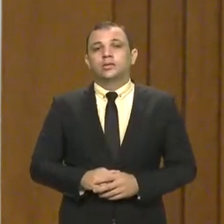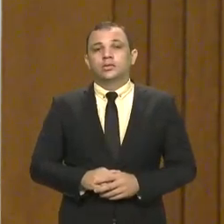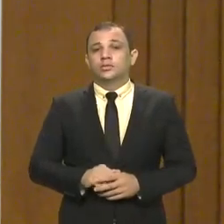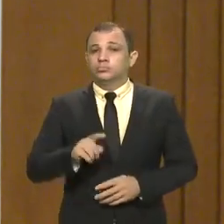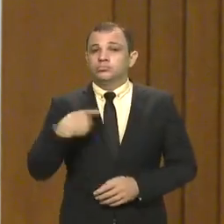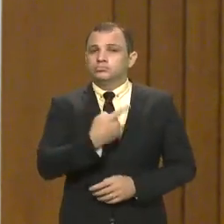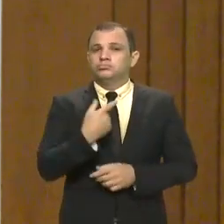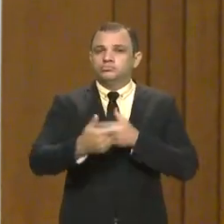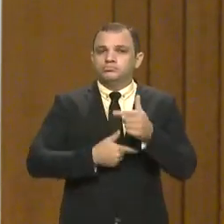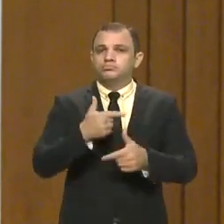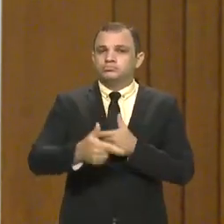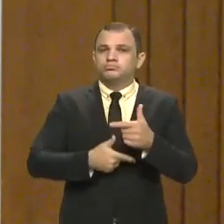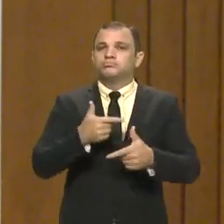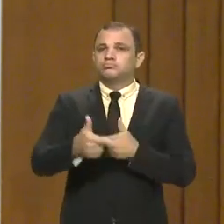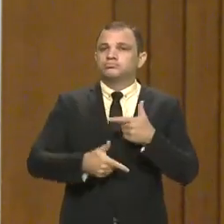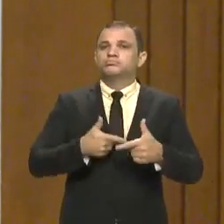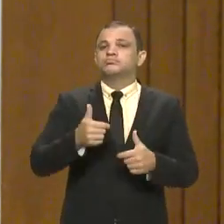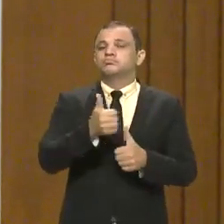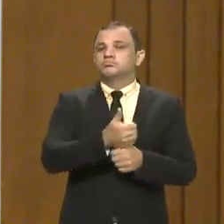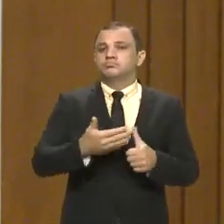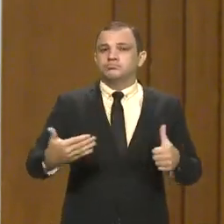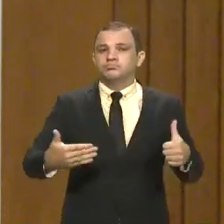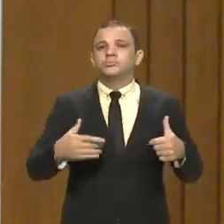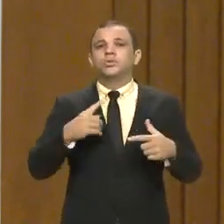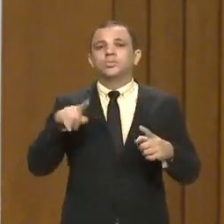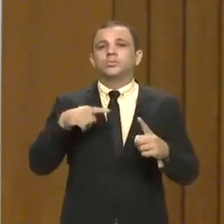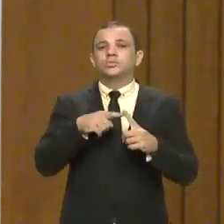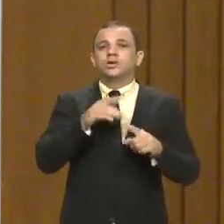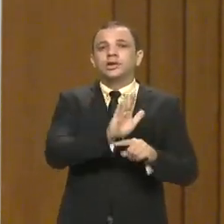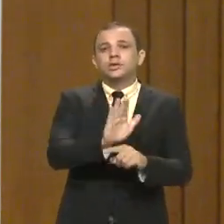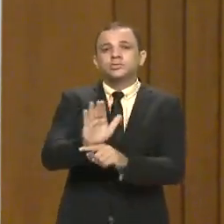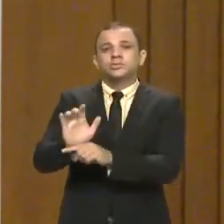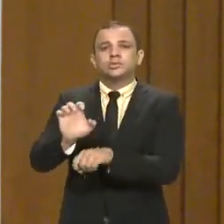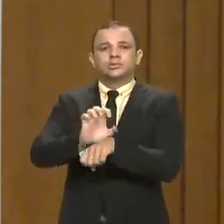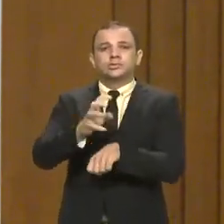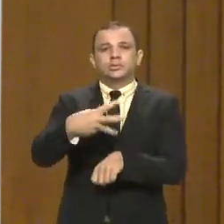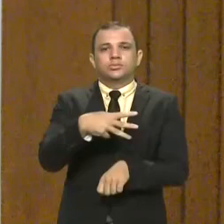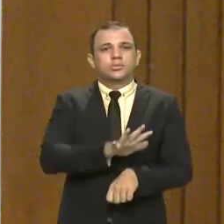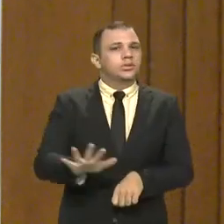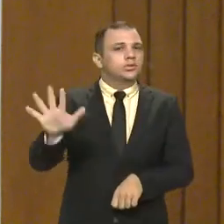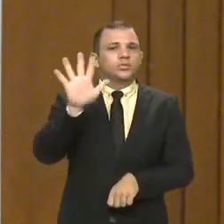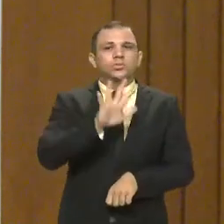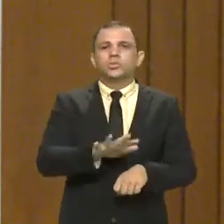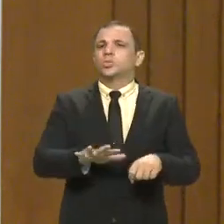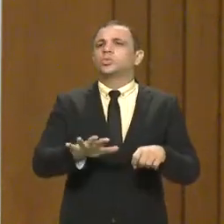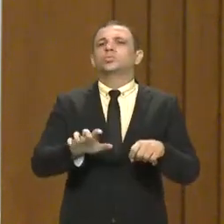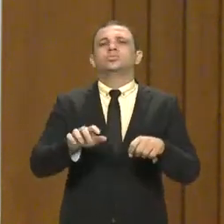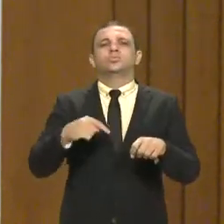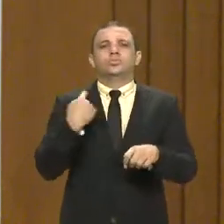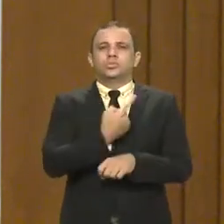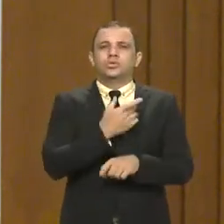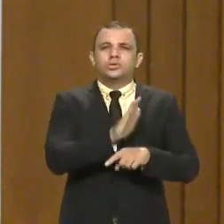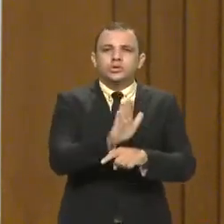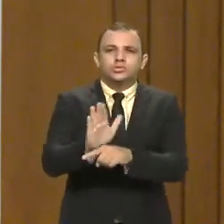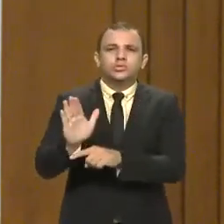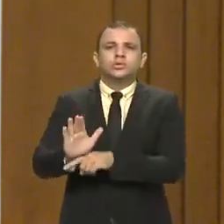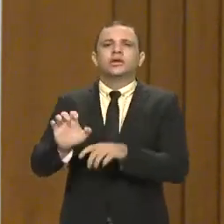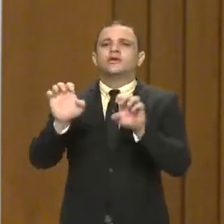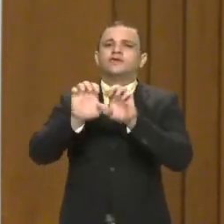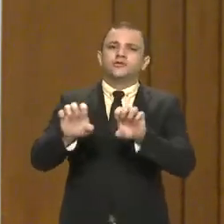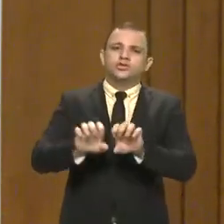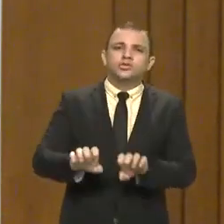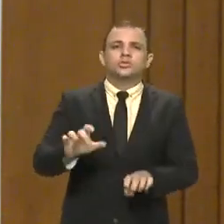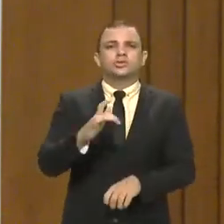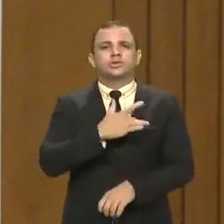todos os maranhenses. Nosso trabalho está espalhado nos quatro cantos do Maranhão, seja na infraestrutura, seja na saúde. E também